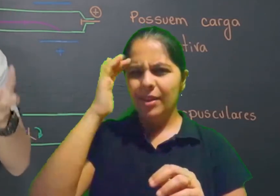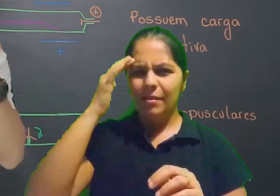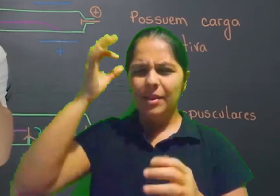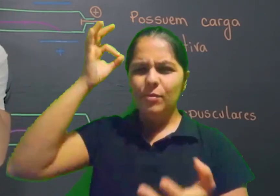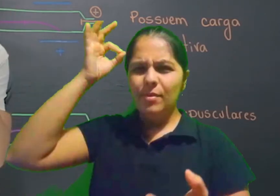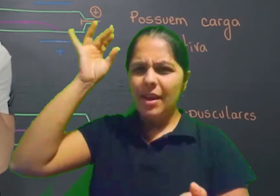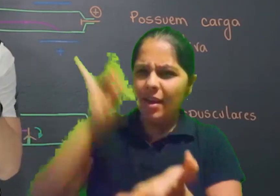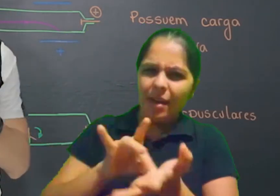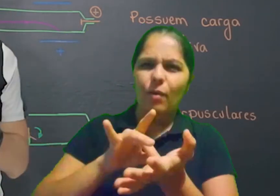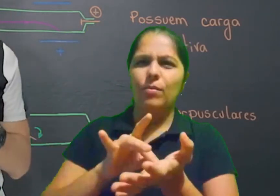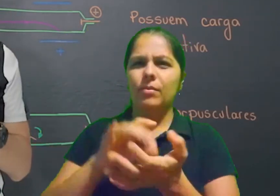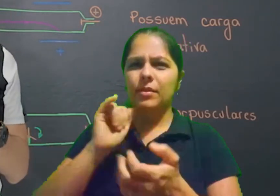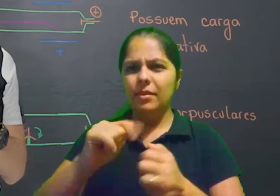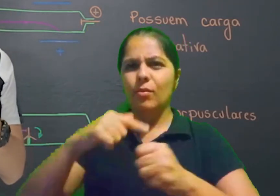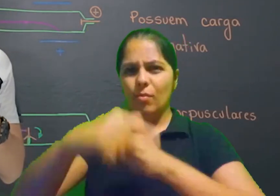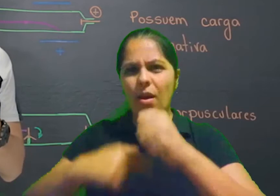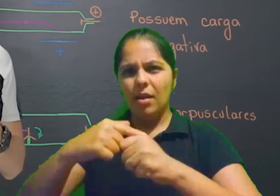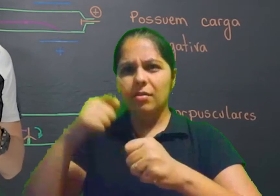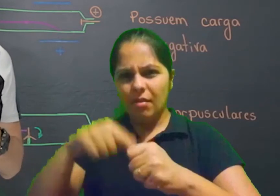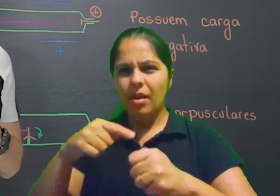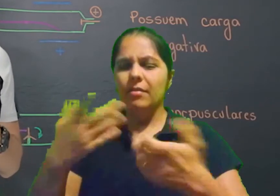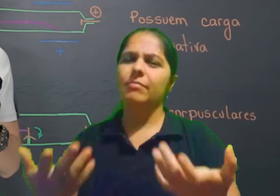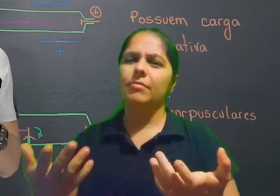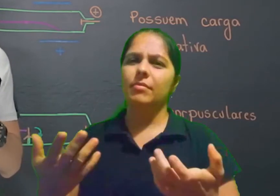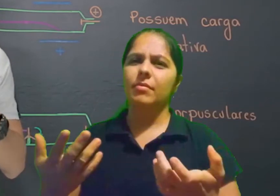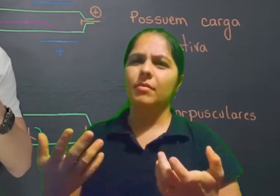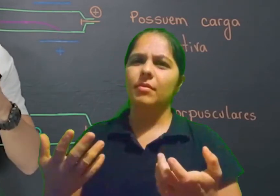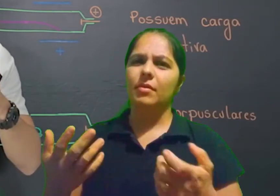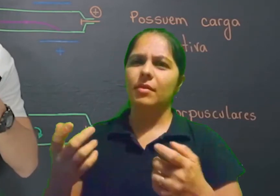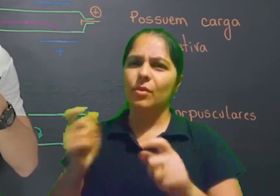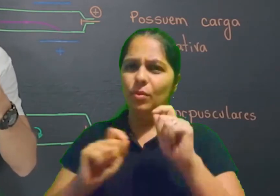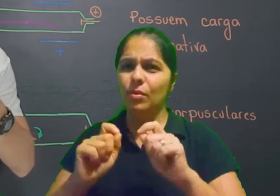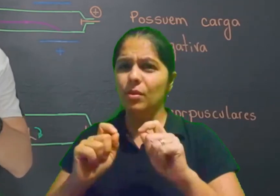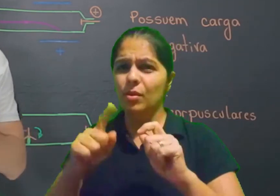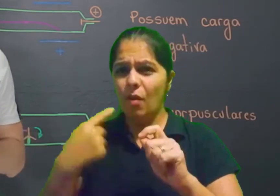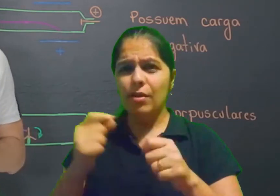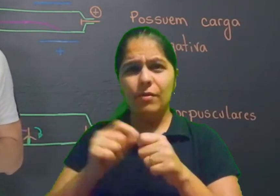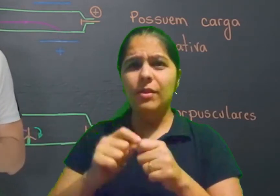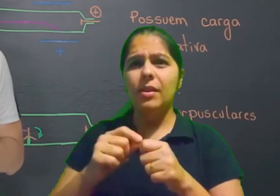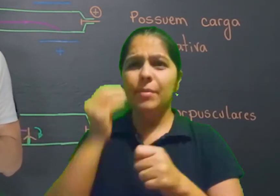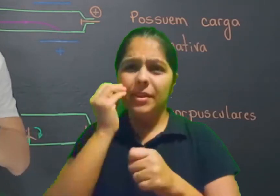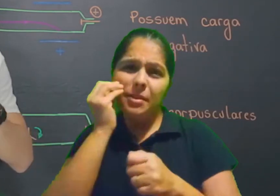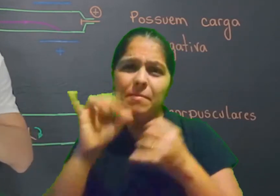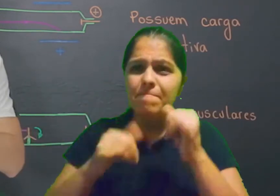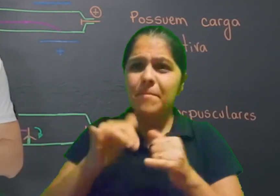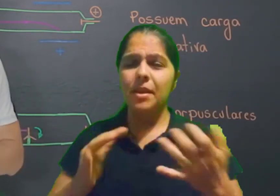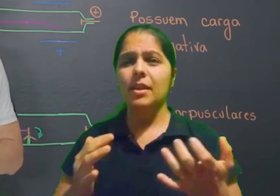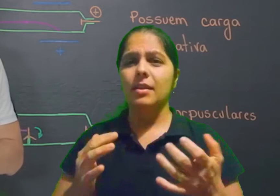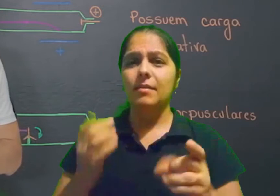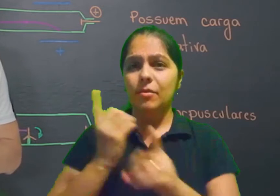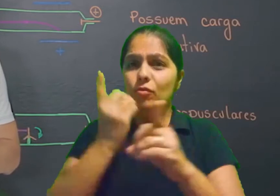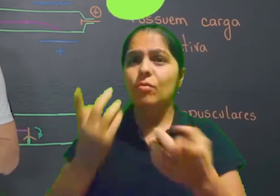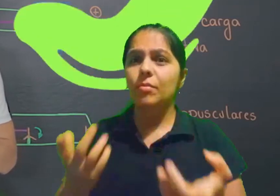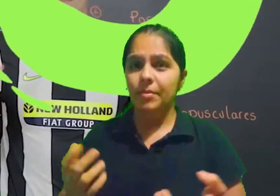real de se o átomo é exatamente isso. Porque a gente fez experiências para tentar explicar o átomo, mas nunca vimos